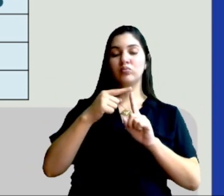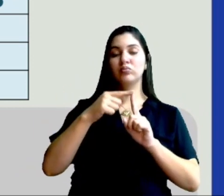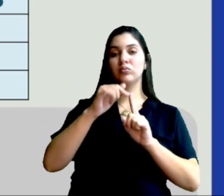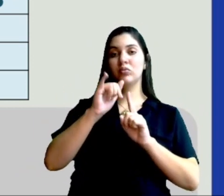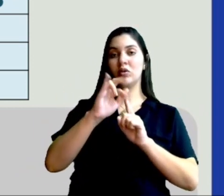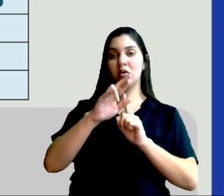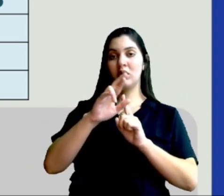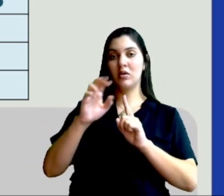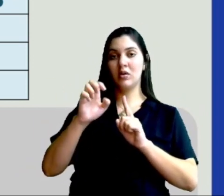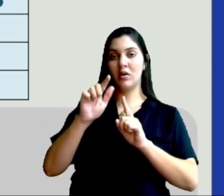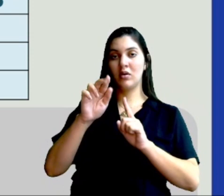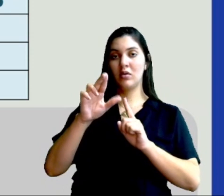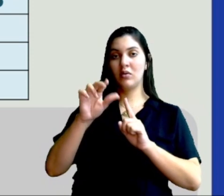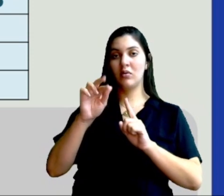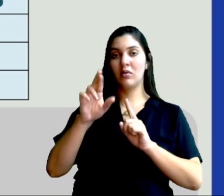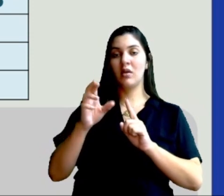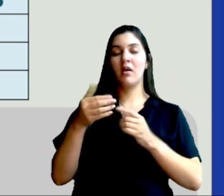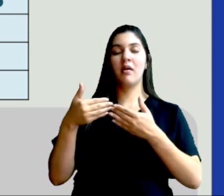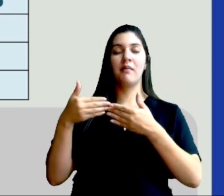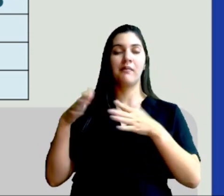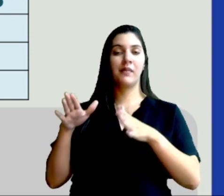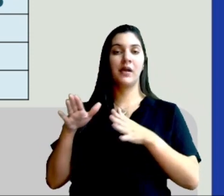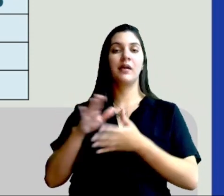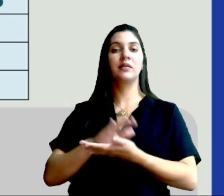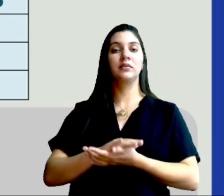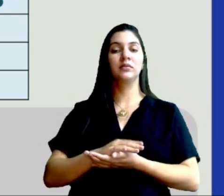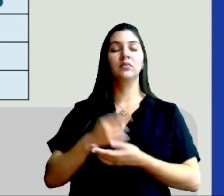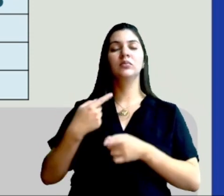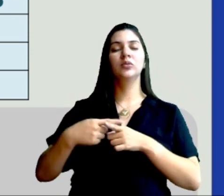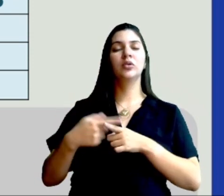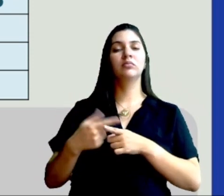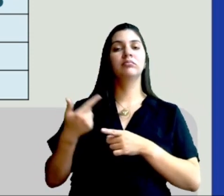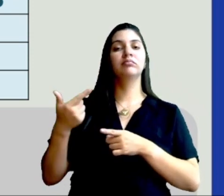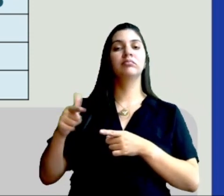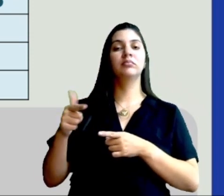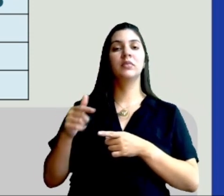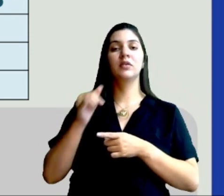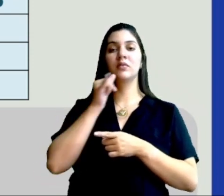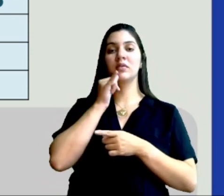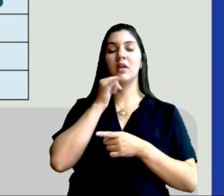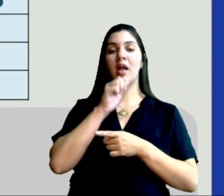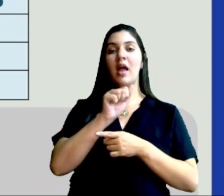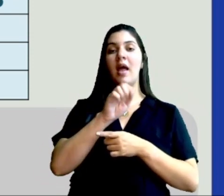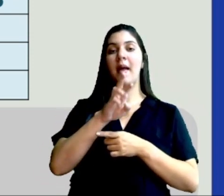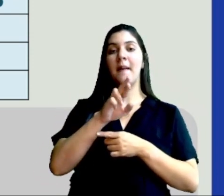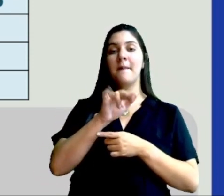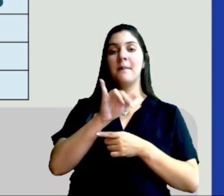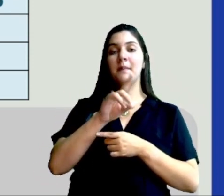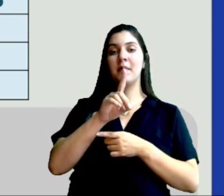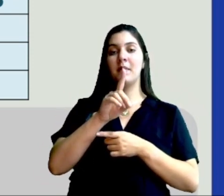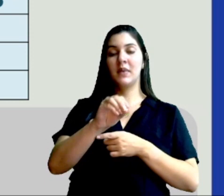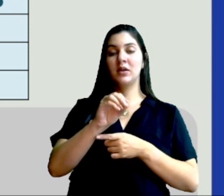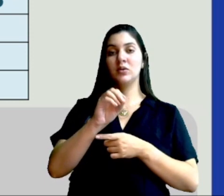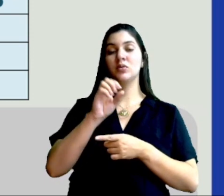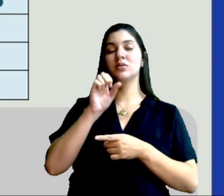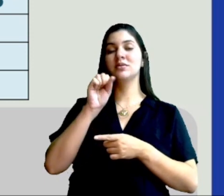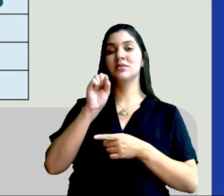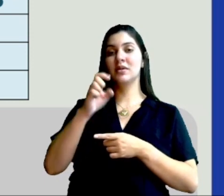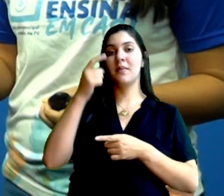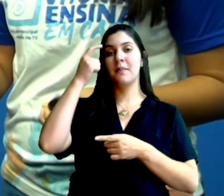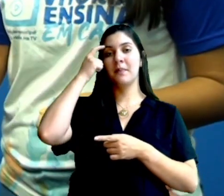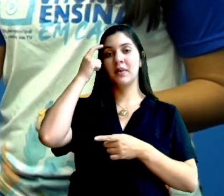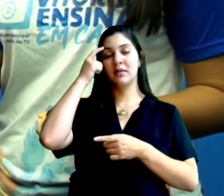irregular, abierto. Por quê? Porque não é abrido, né? Porque se a gente fosse pensar